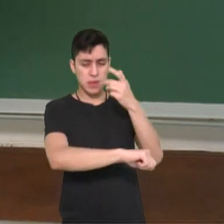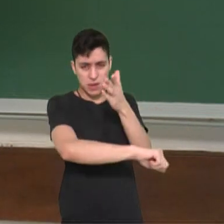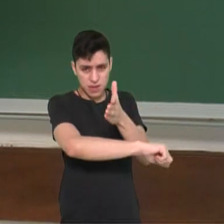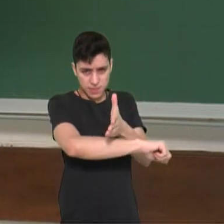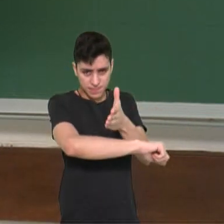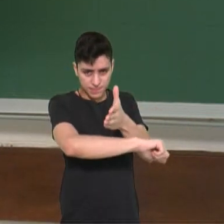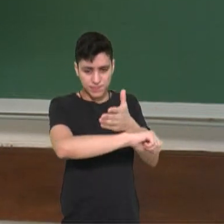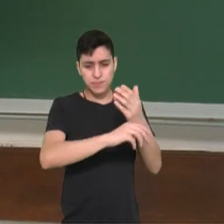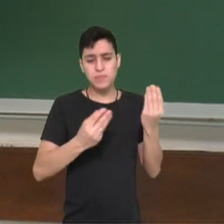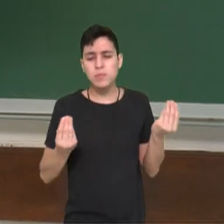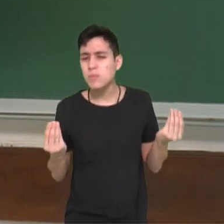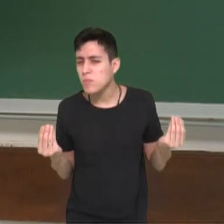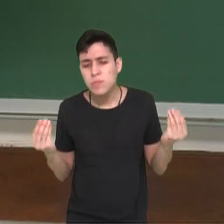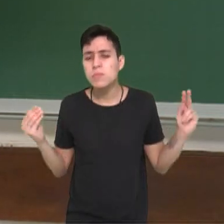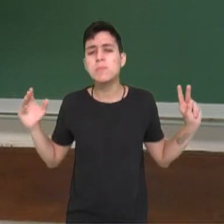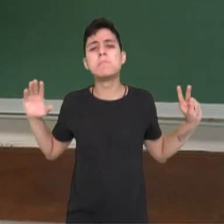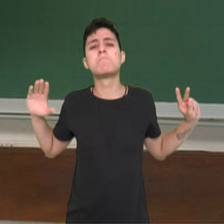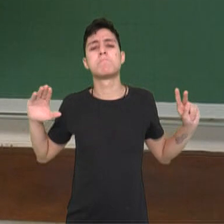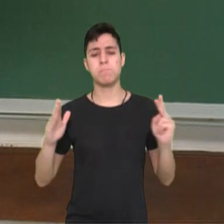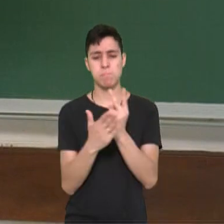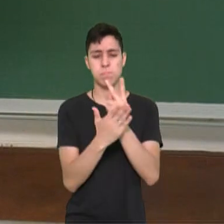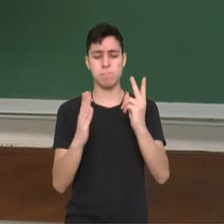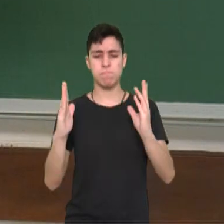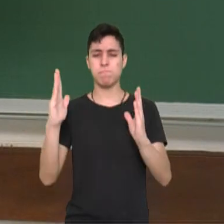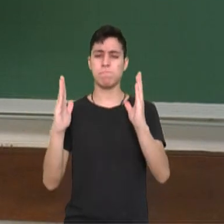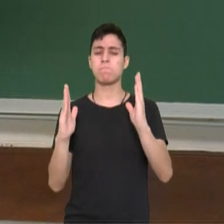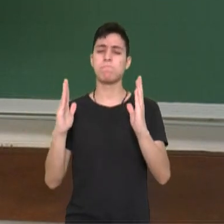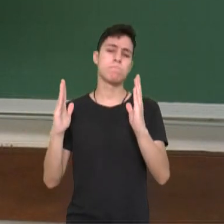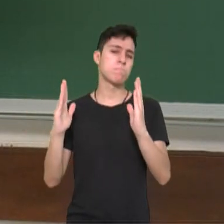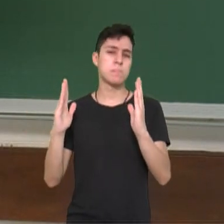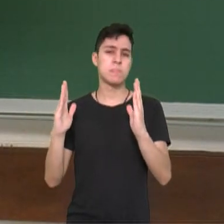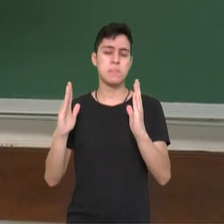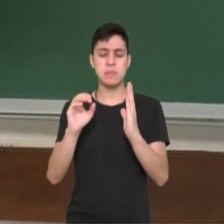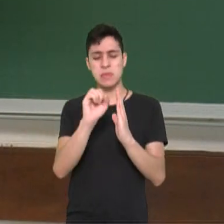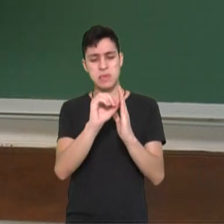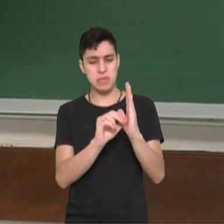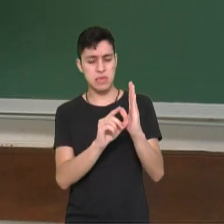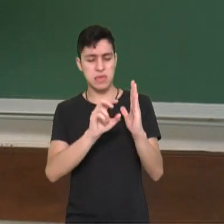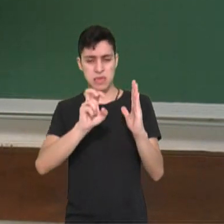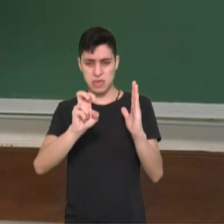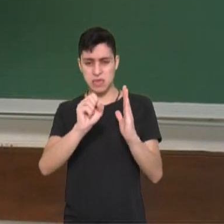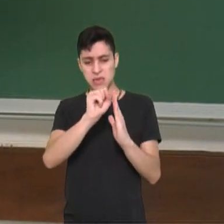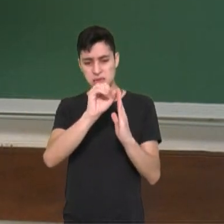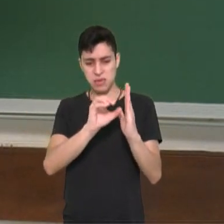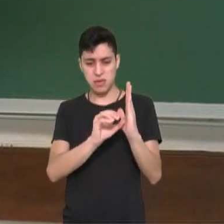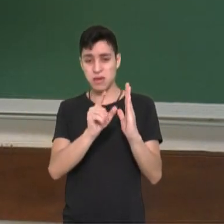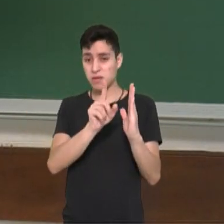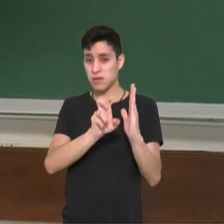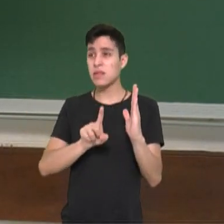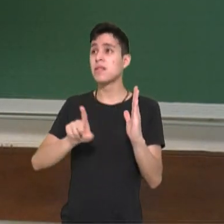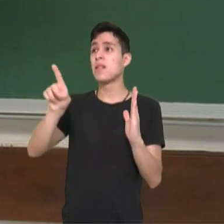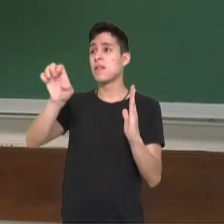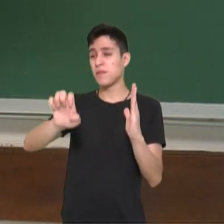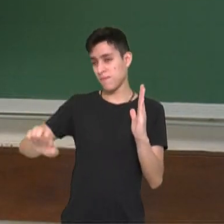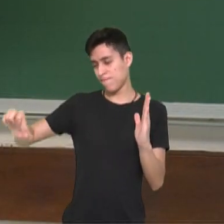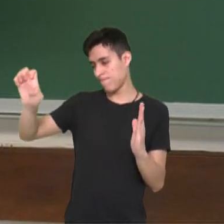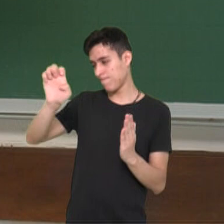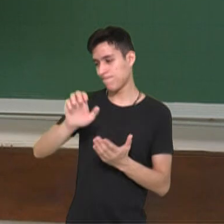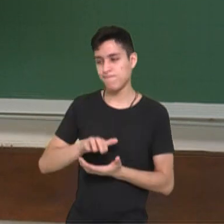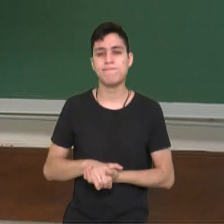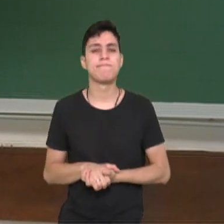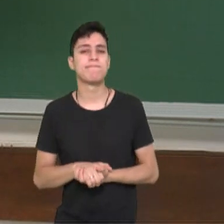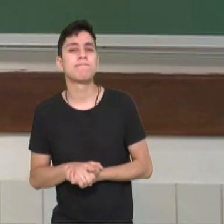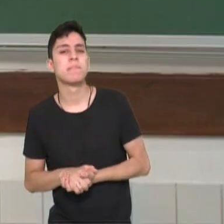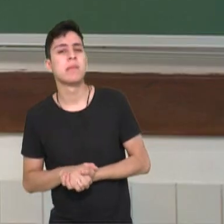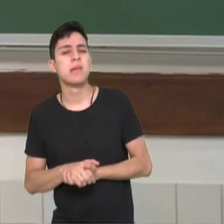que ela decorreu no continente europeu, que vai entre o século V e o século XV, né? E a